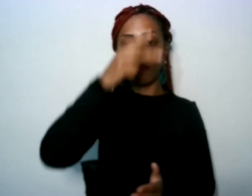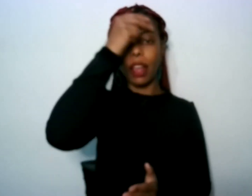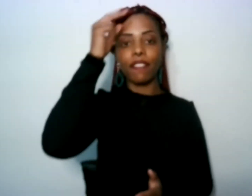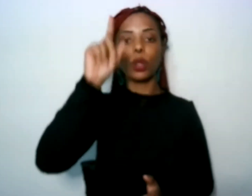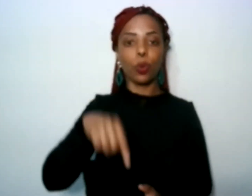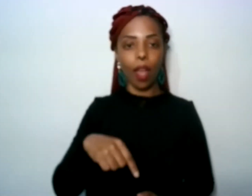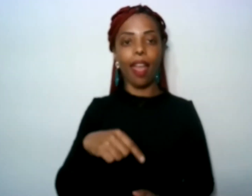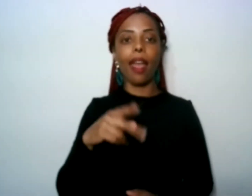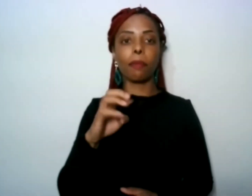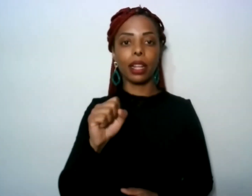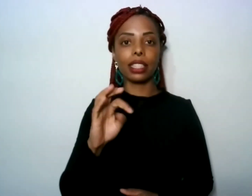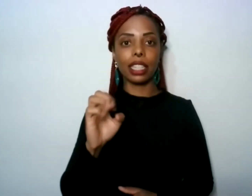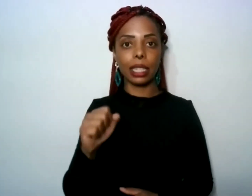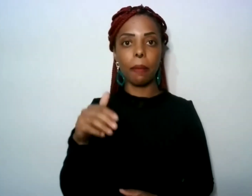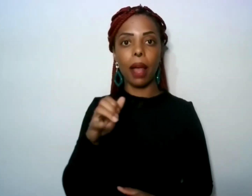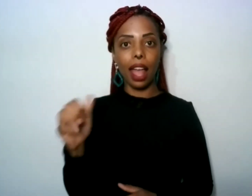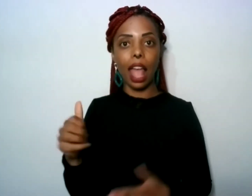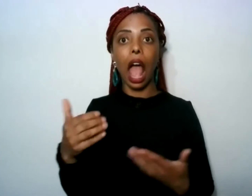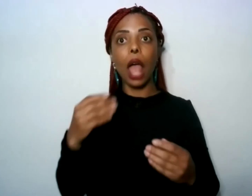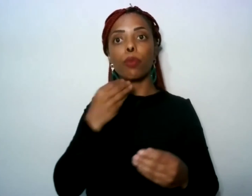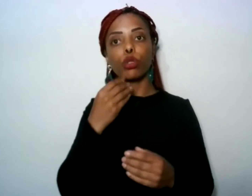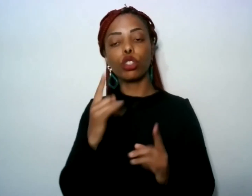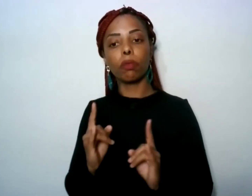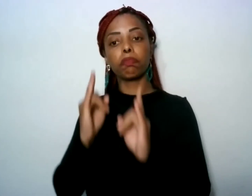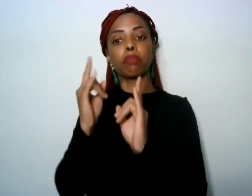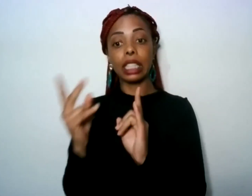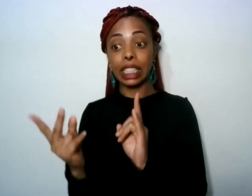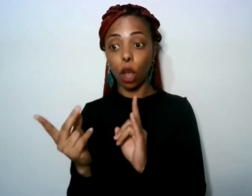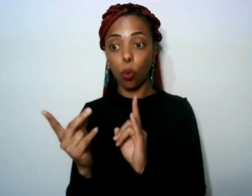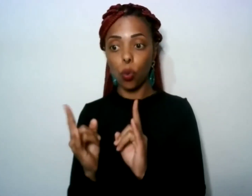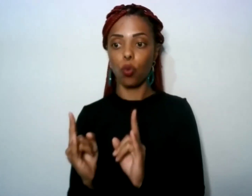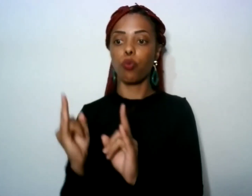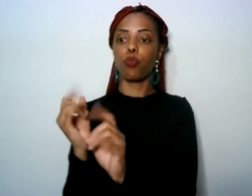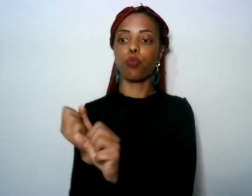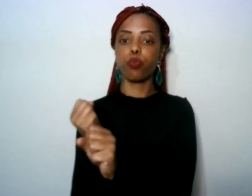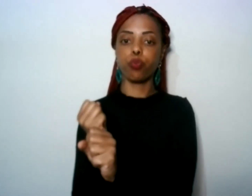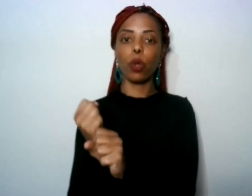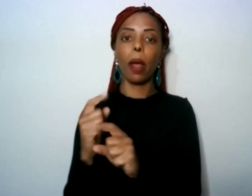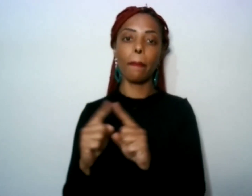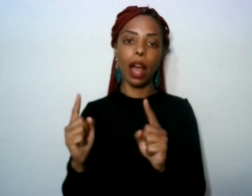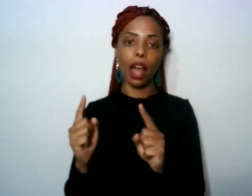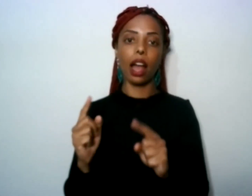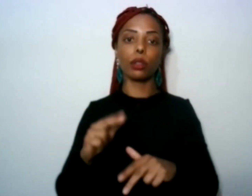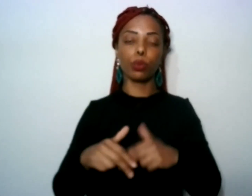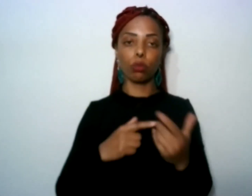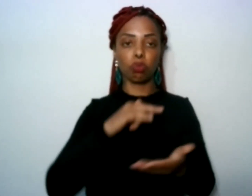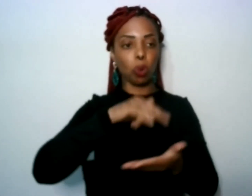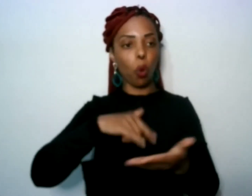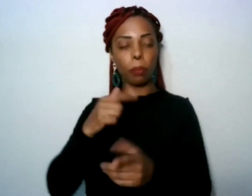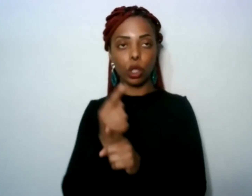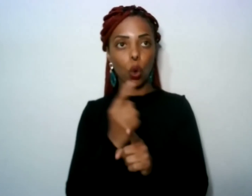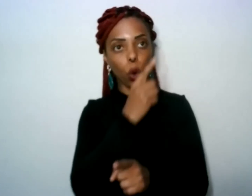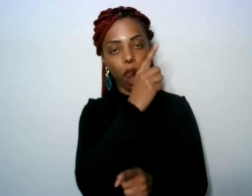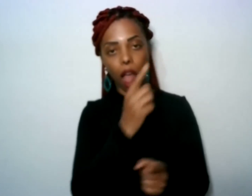que poderia se fazer uma segunda torre também mas a partir dos documentos encontrados na biblioteca de